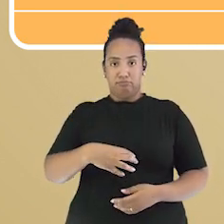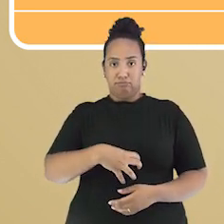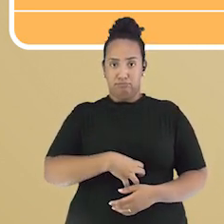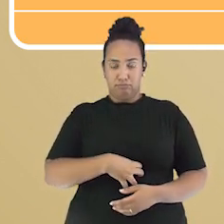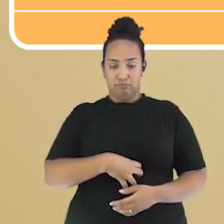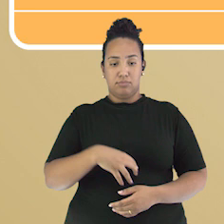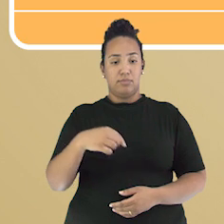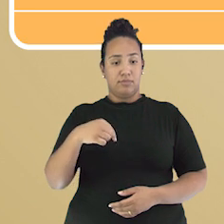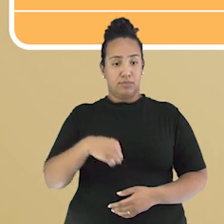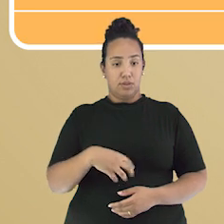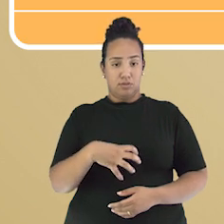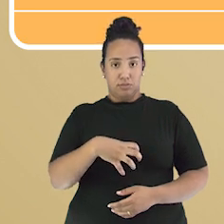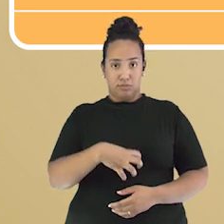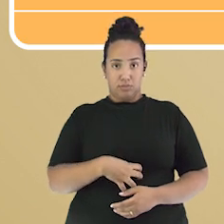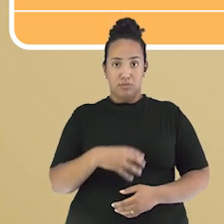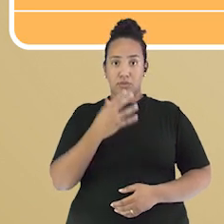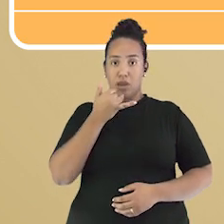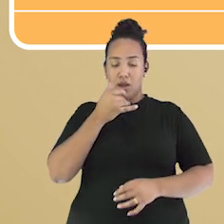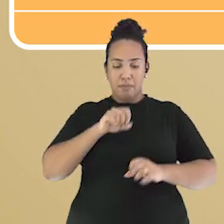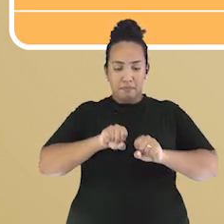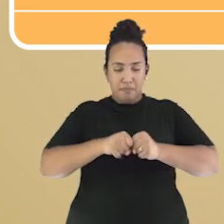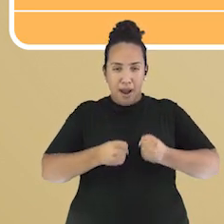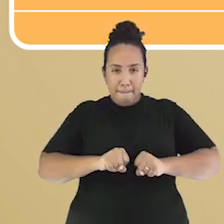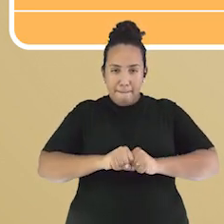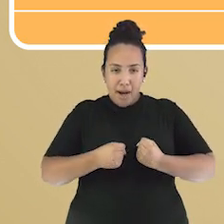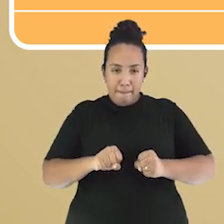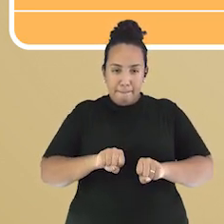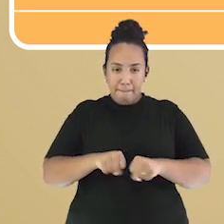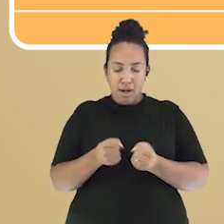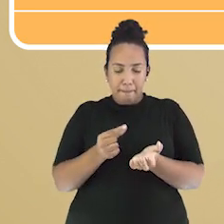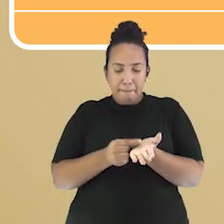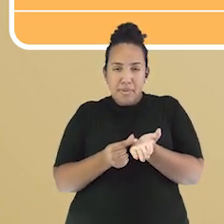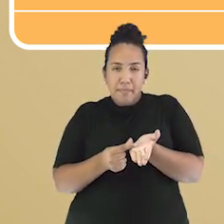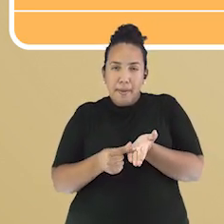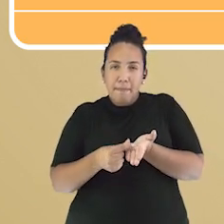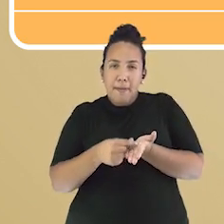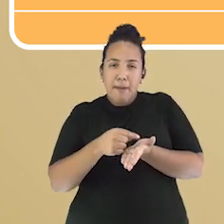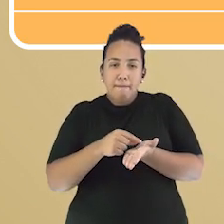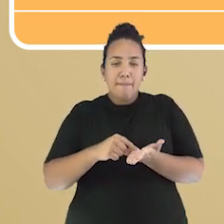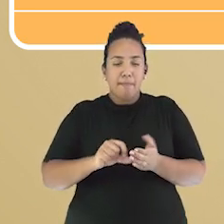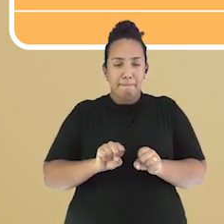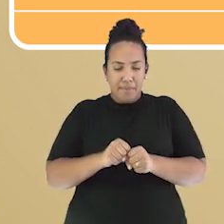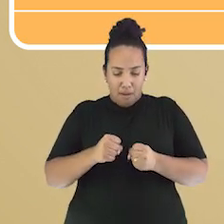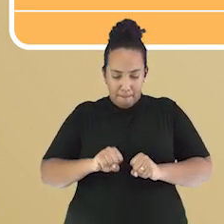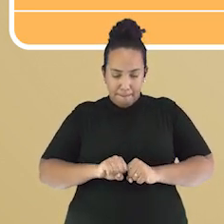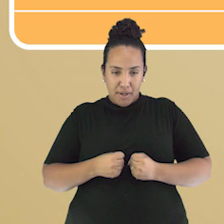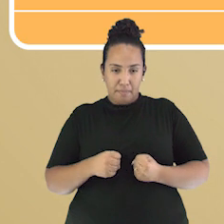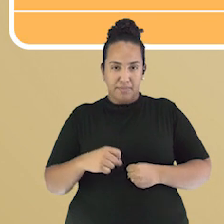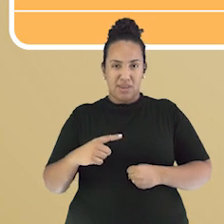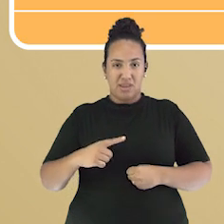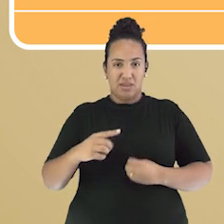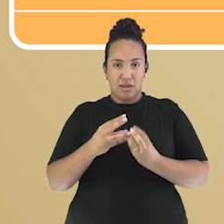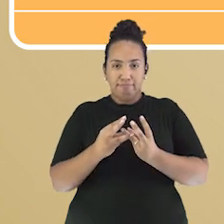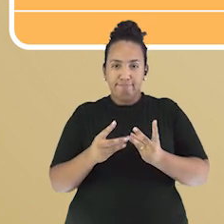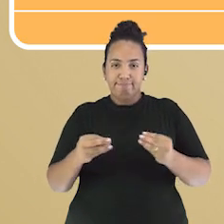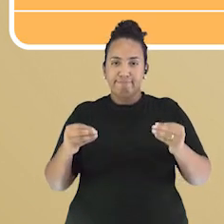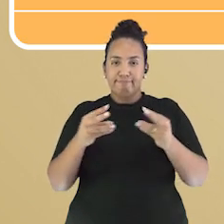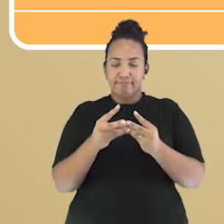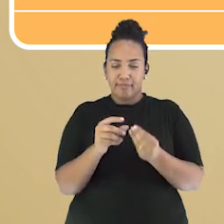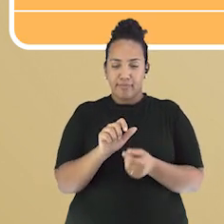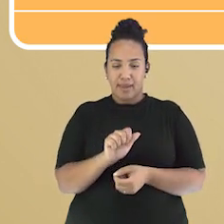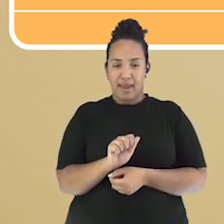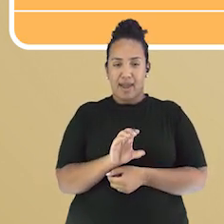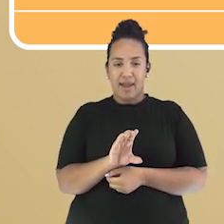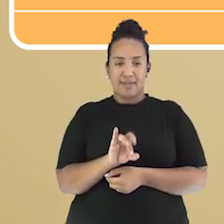ao estômago, o alimento é quebrado e reduzido em pequenos pedaços pelos ácidos estomacais,